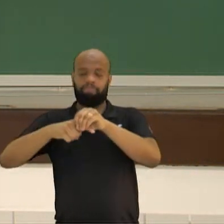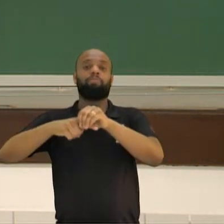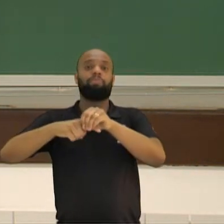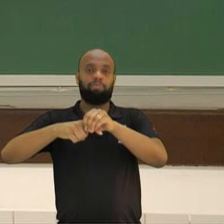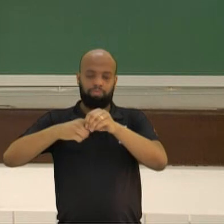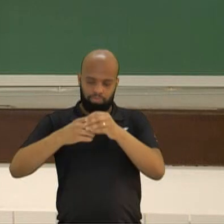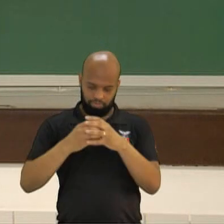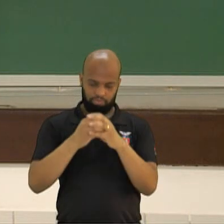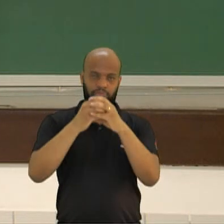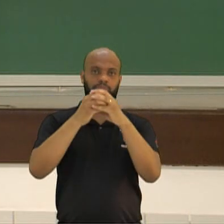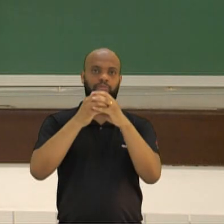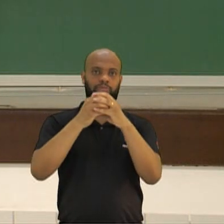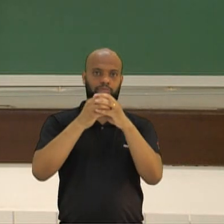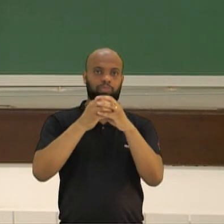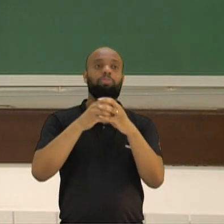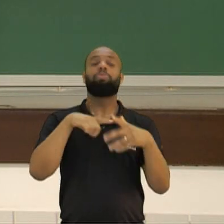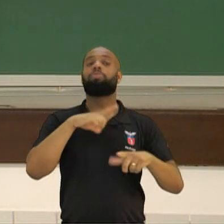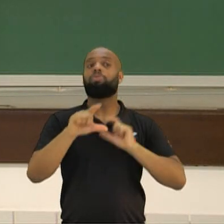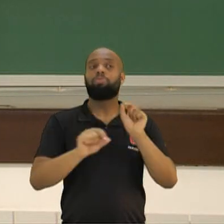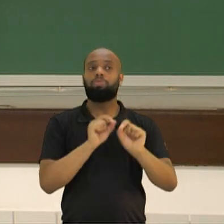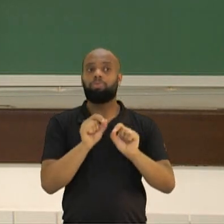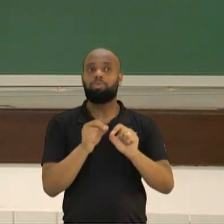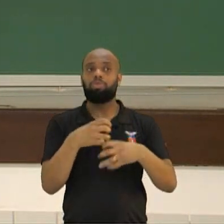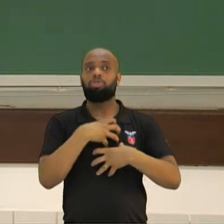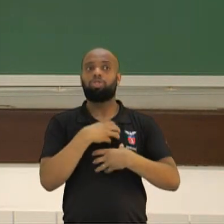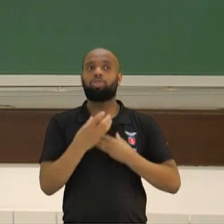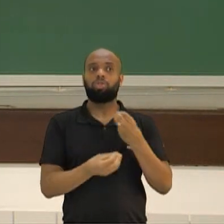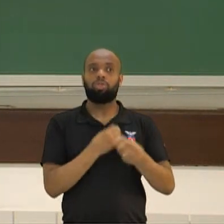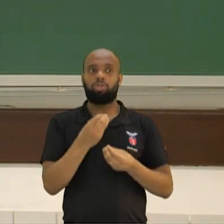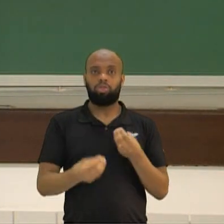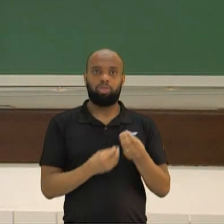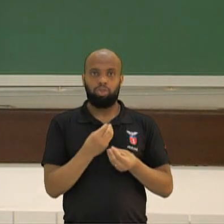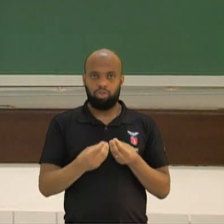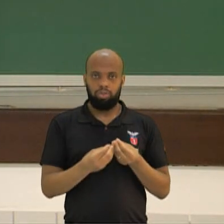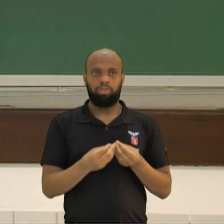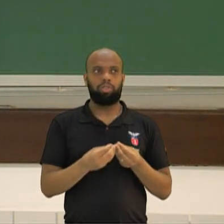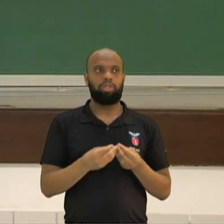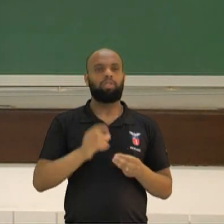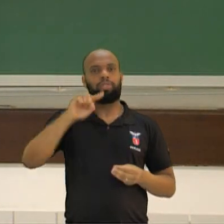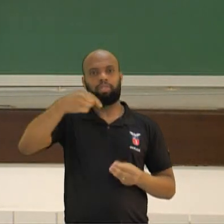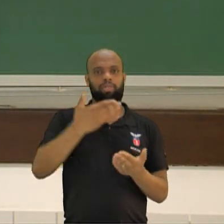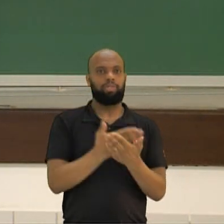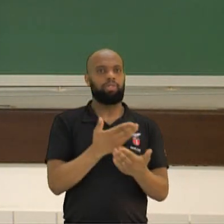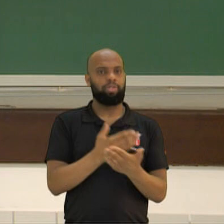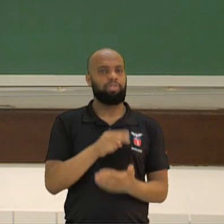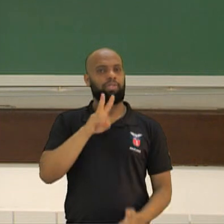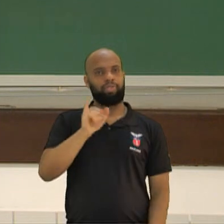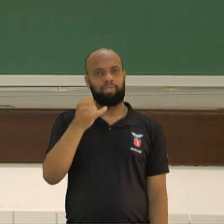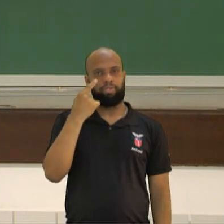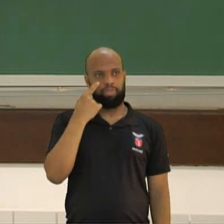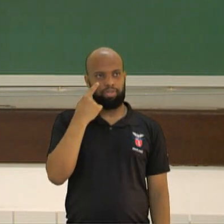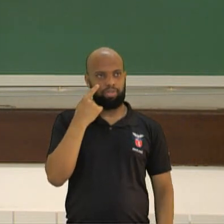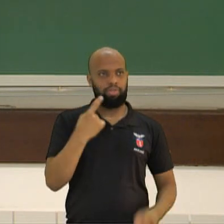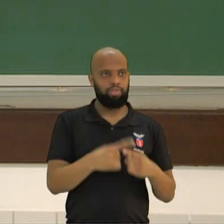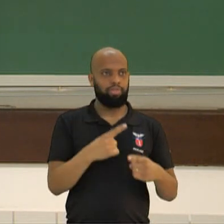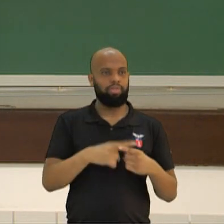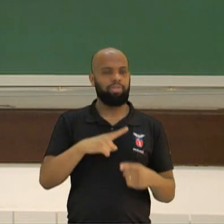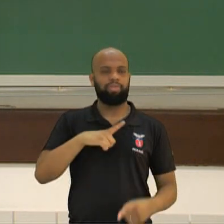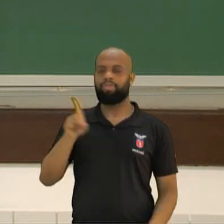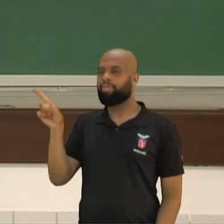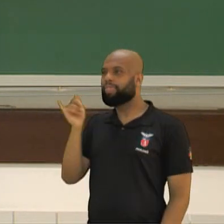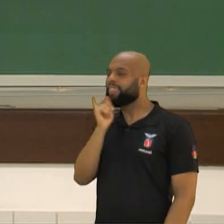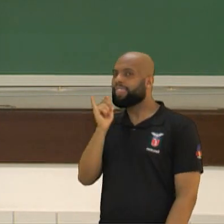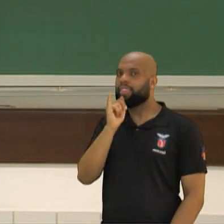semente verde. E sabe o que aconteceu, gente? Bom, essa é uma questão para a próxima aula. Aqui eu tenho um